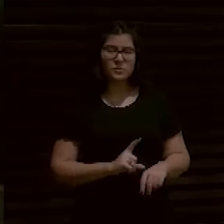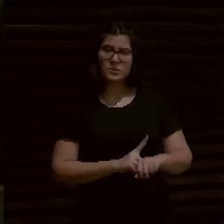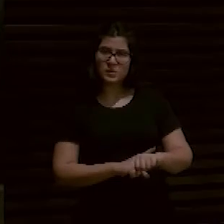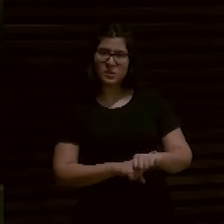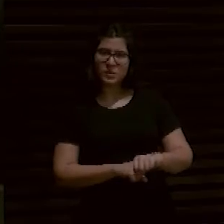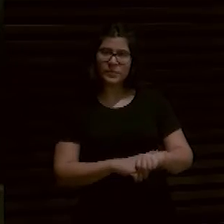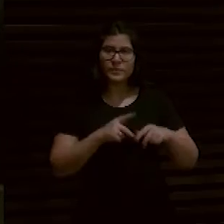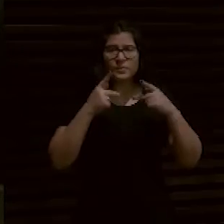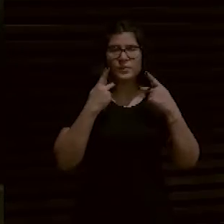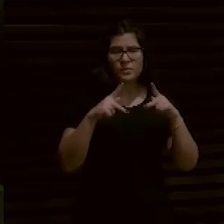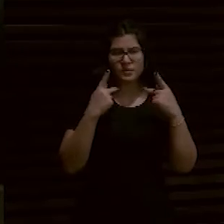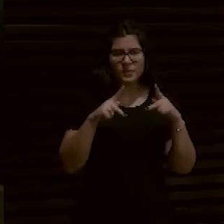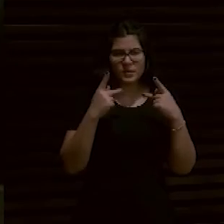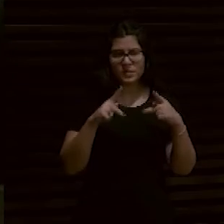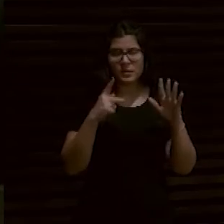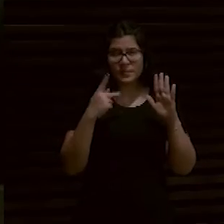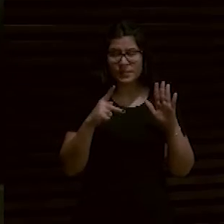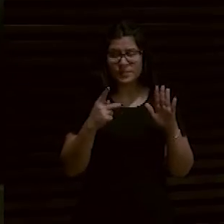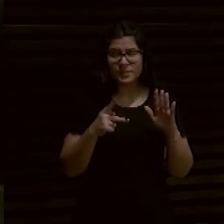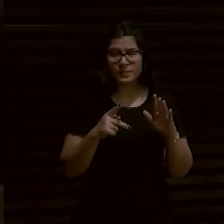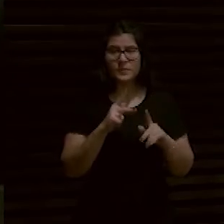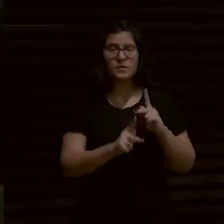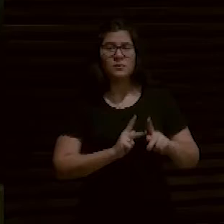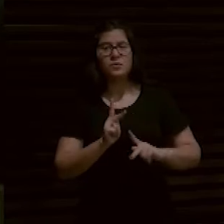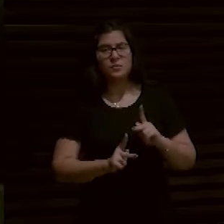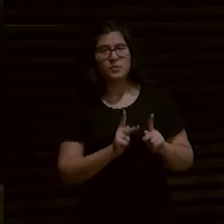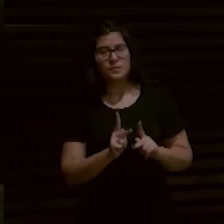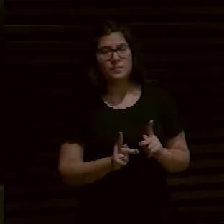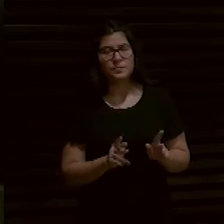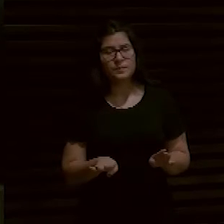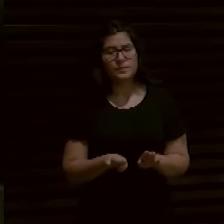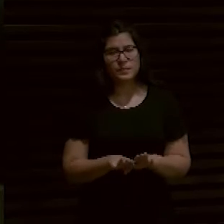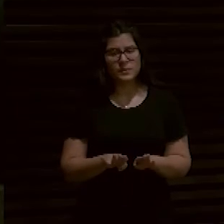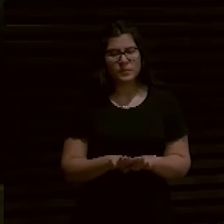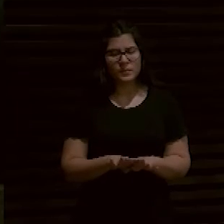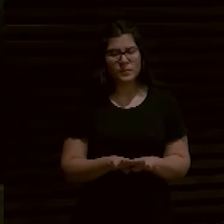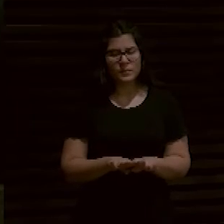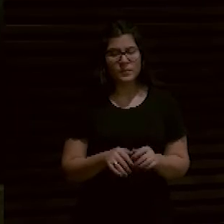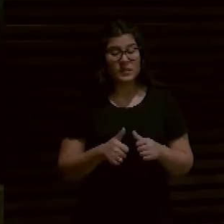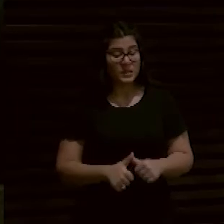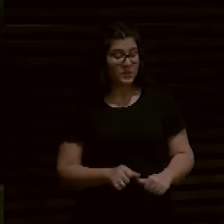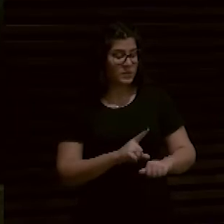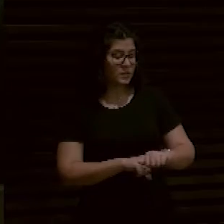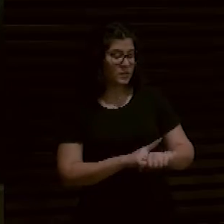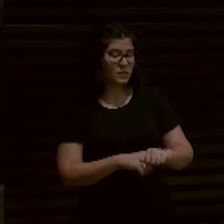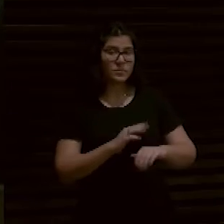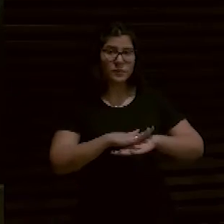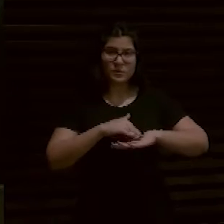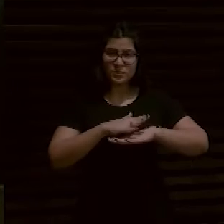os profetas e o povo. E Deus, nesse tempo, chama o povo